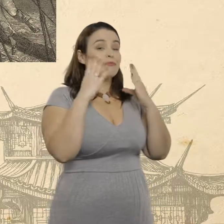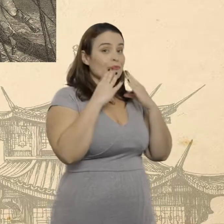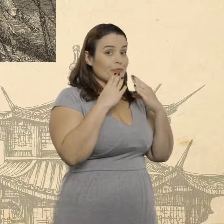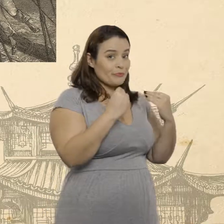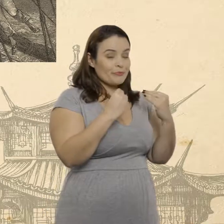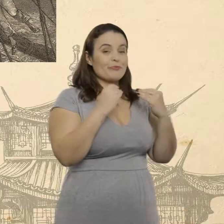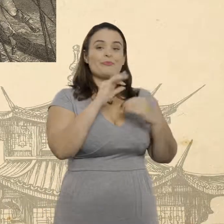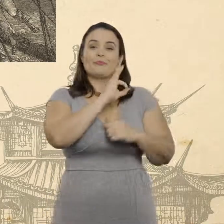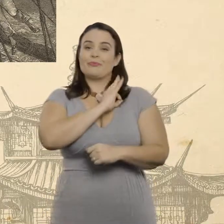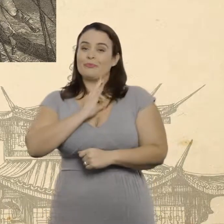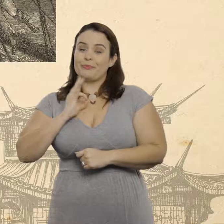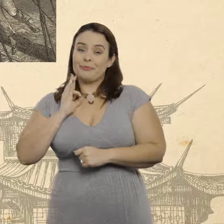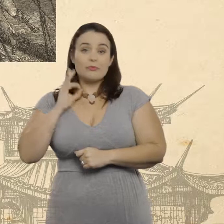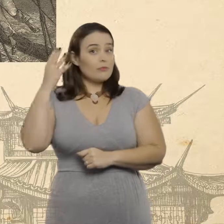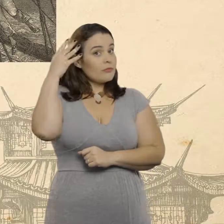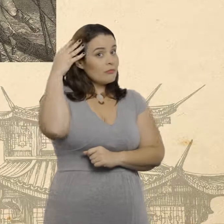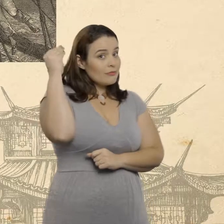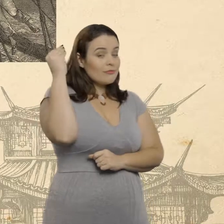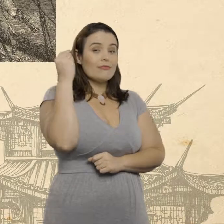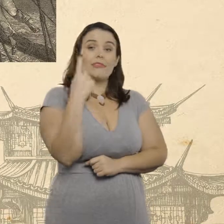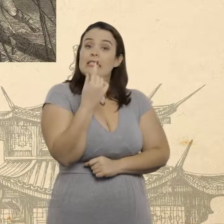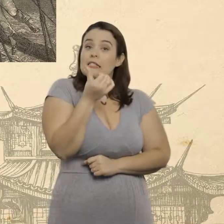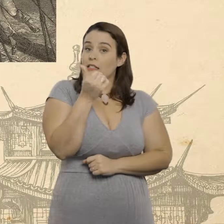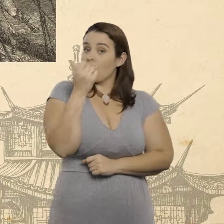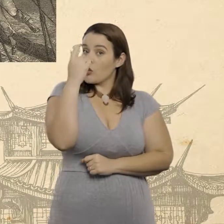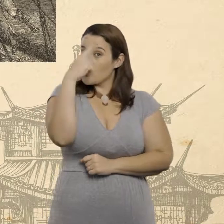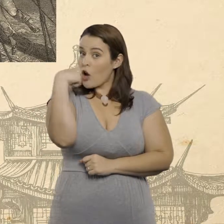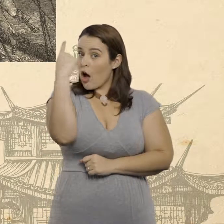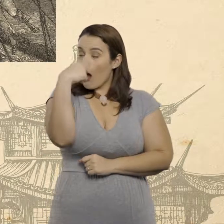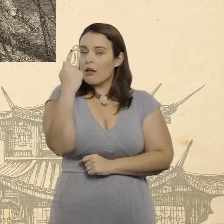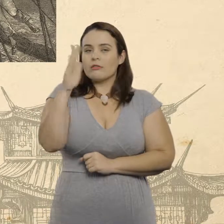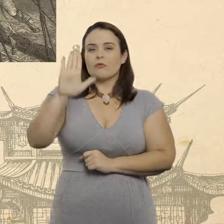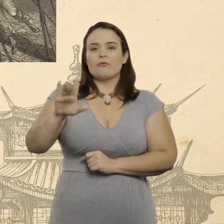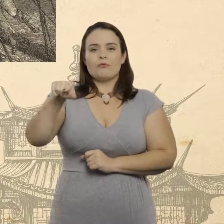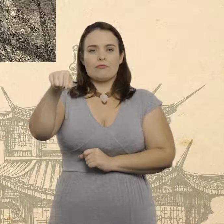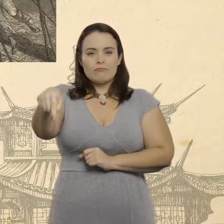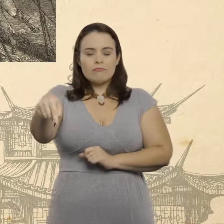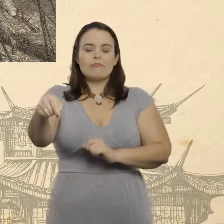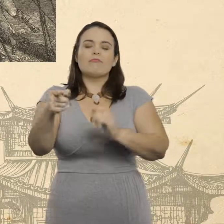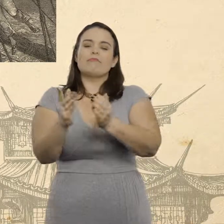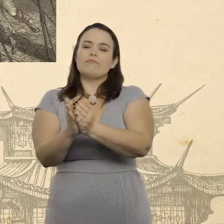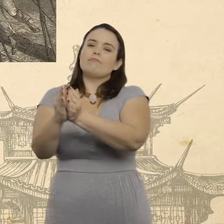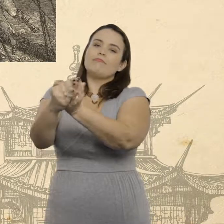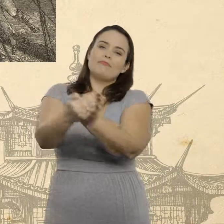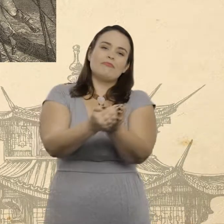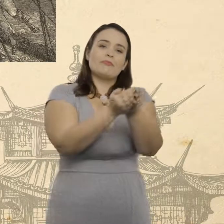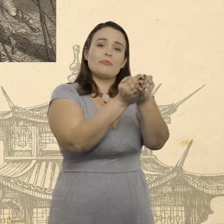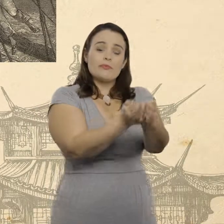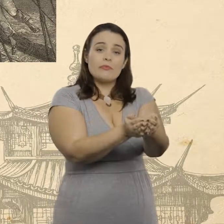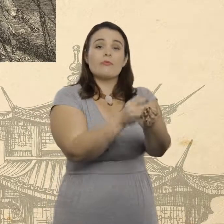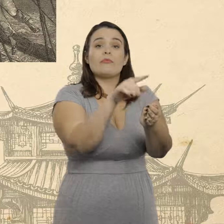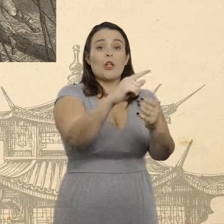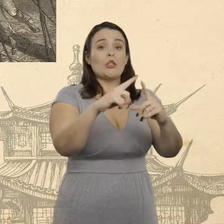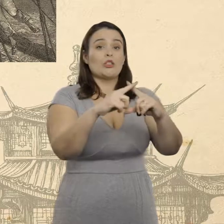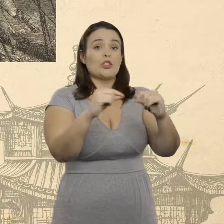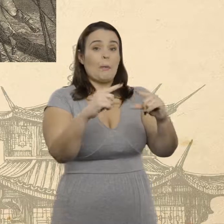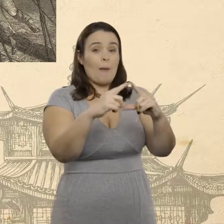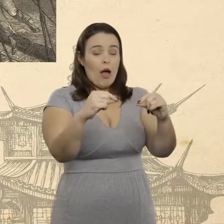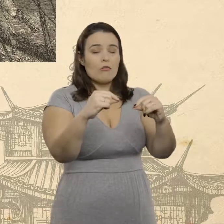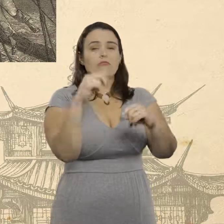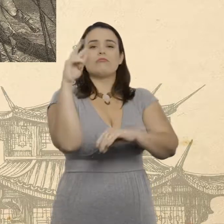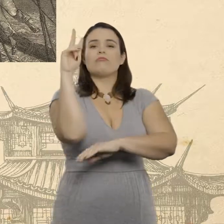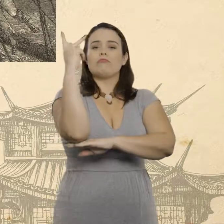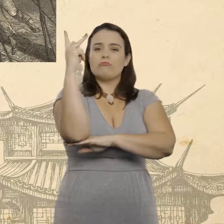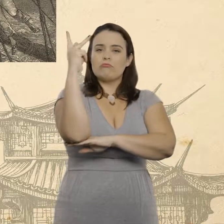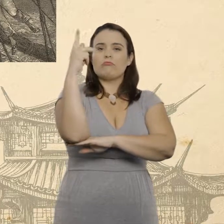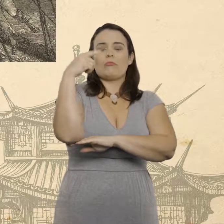Phileas Fogg, Aouda e Passepartout ficaram 16 horas na cidade antes de pegar o navio para Yokohama.